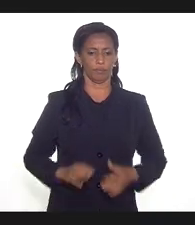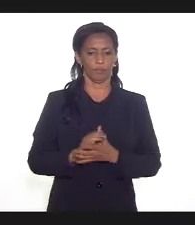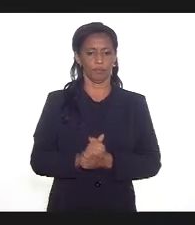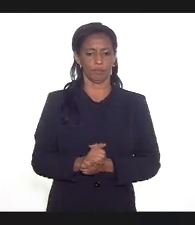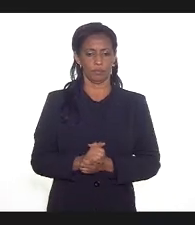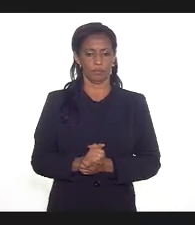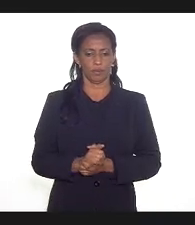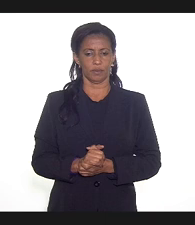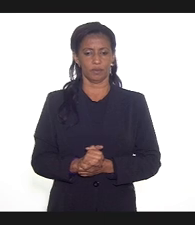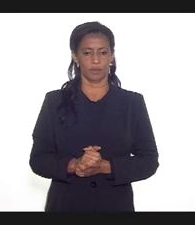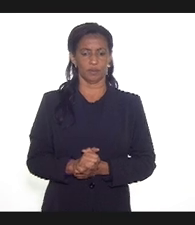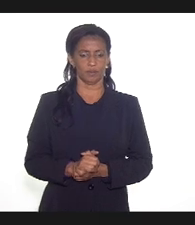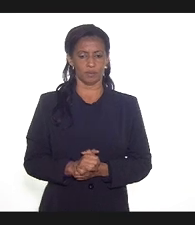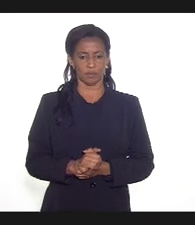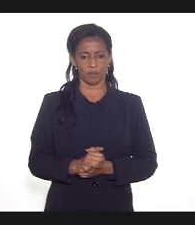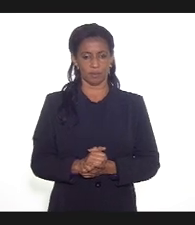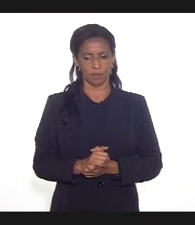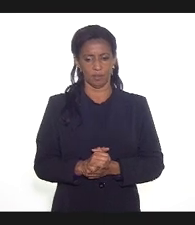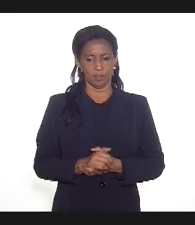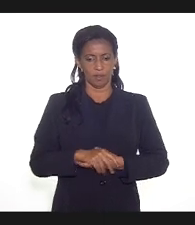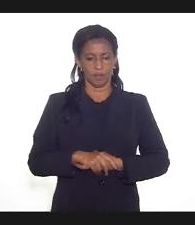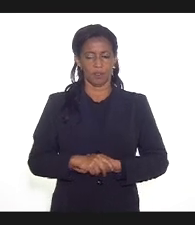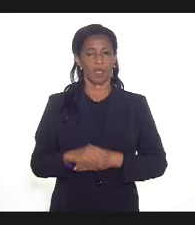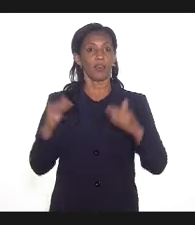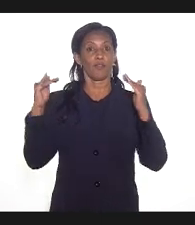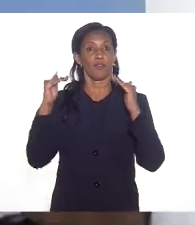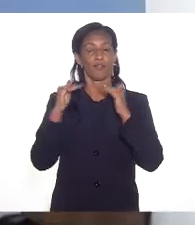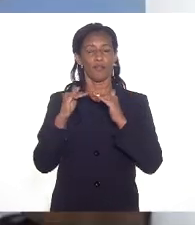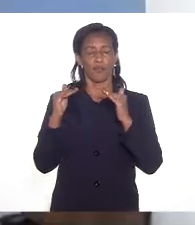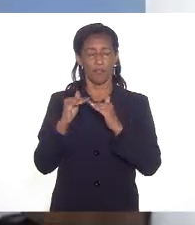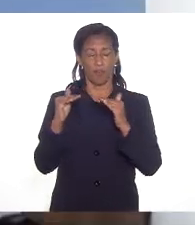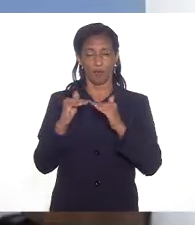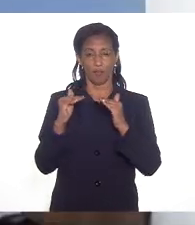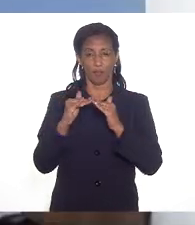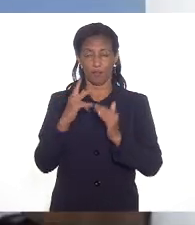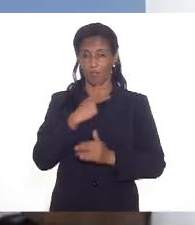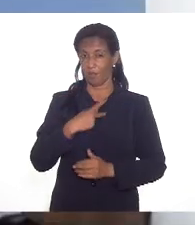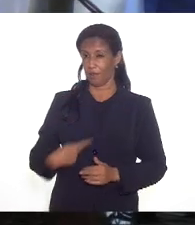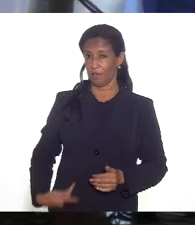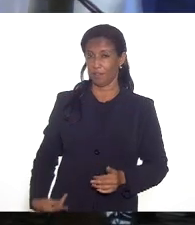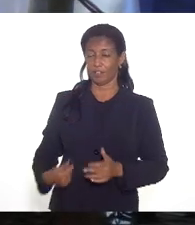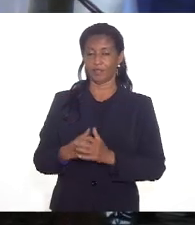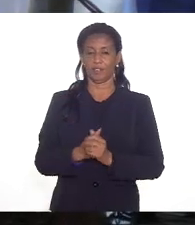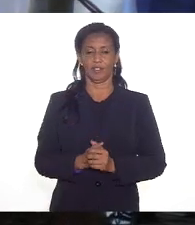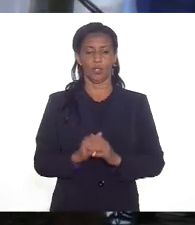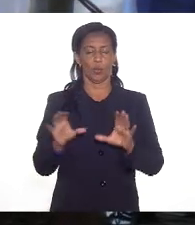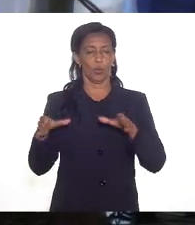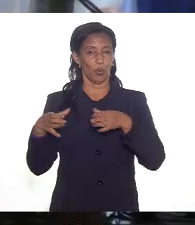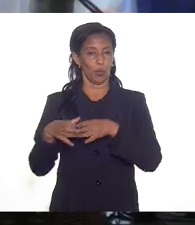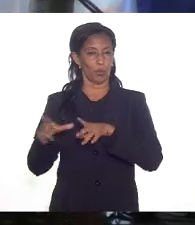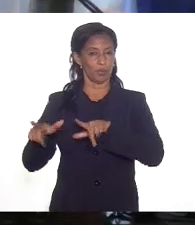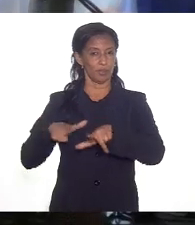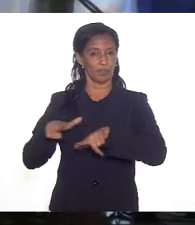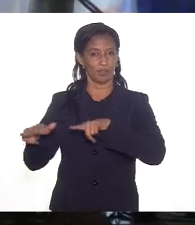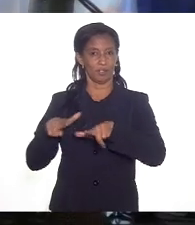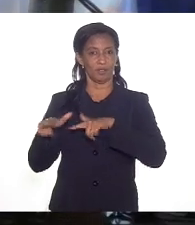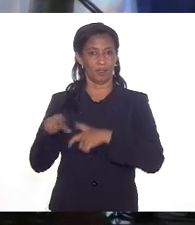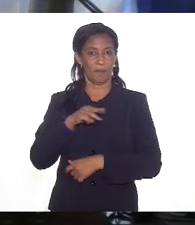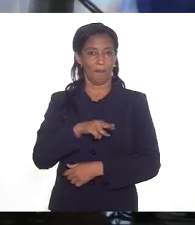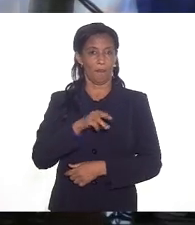o deputado Eliomar Coelho adorável presidente da Comissão de trabalho Deputado da Mônica